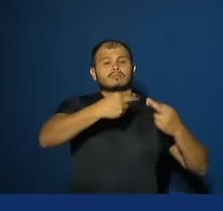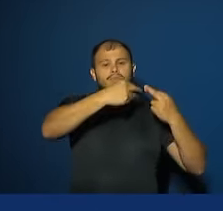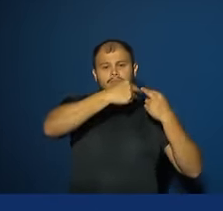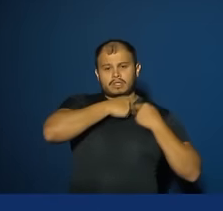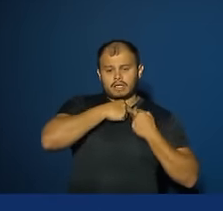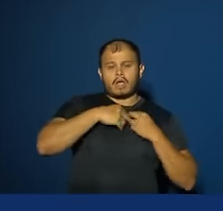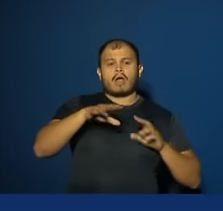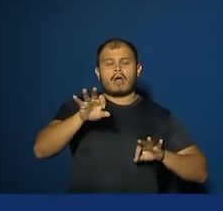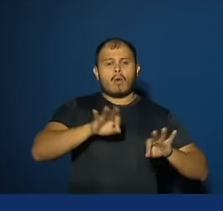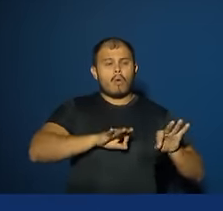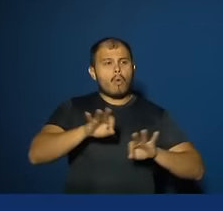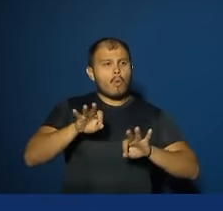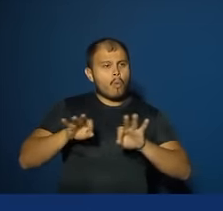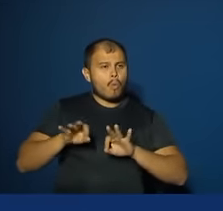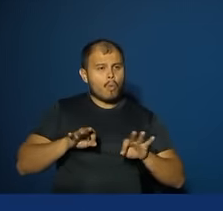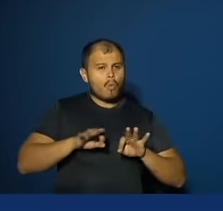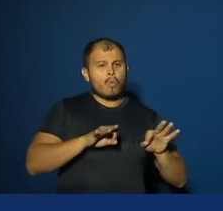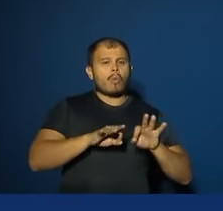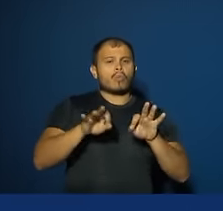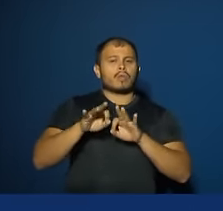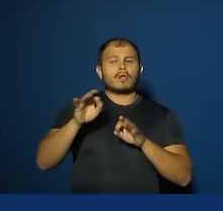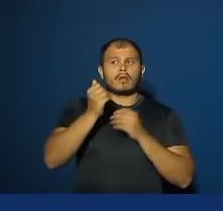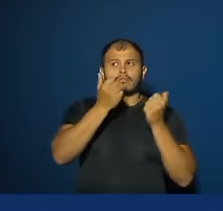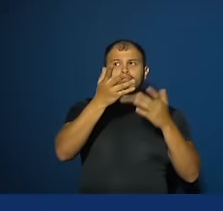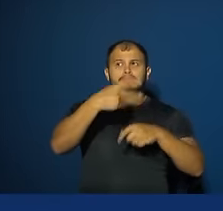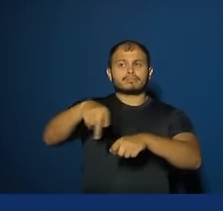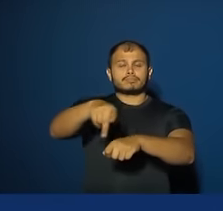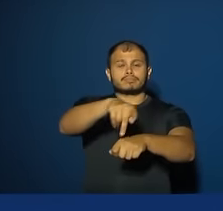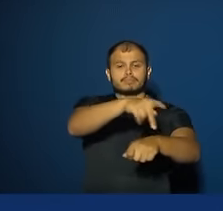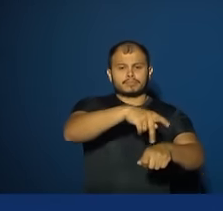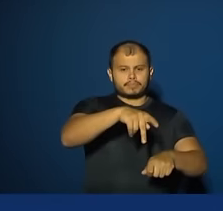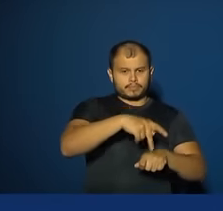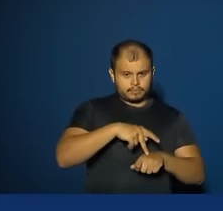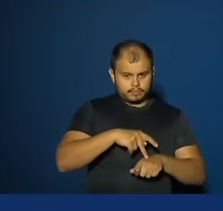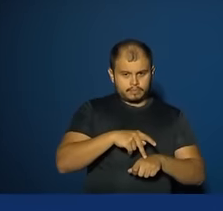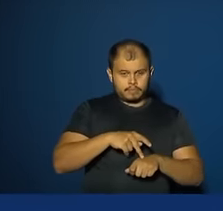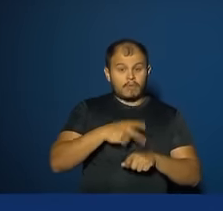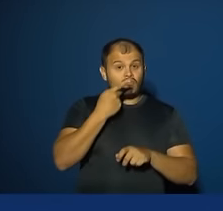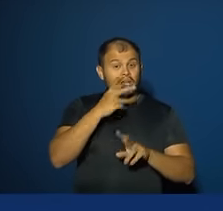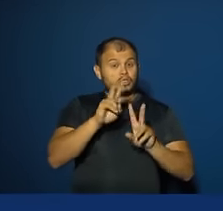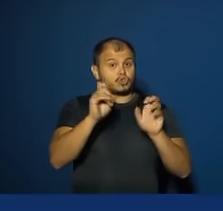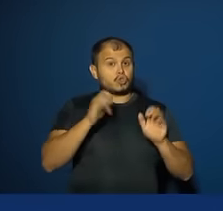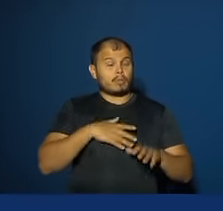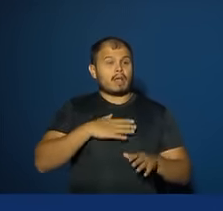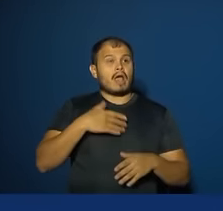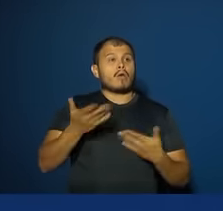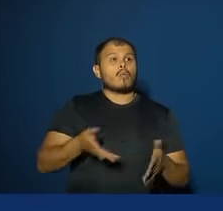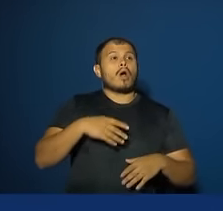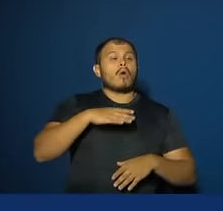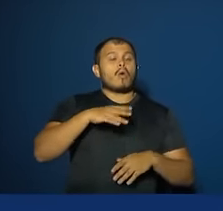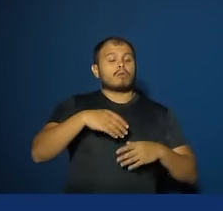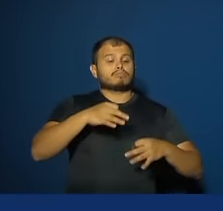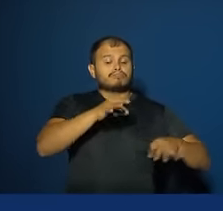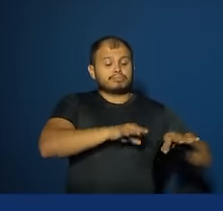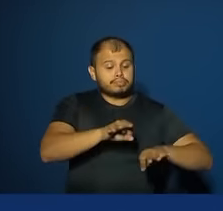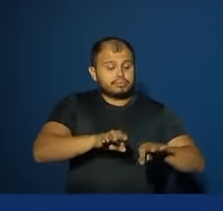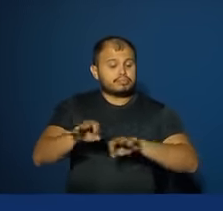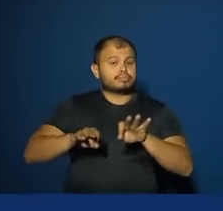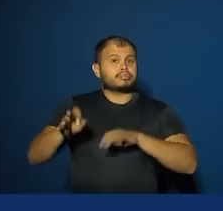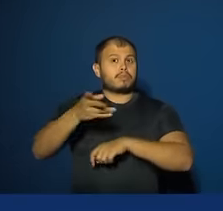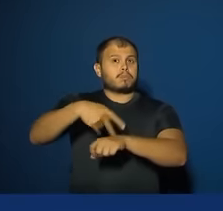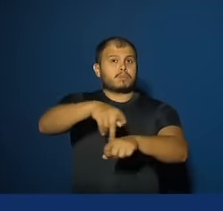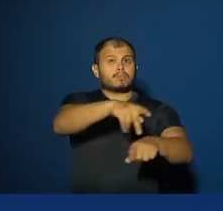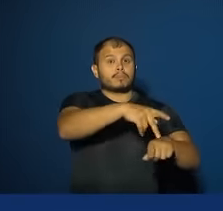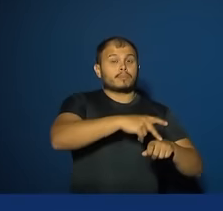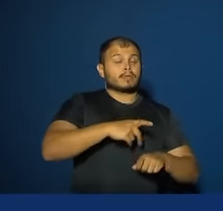ordem internacional mais abrangentes e eu estou falando da contestação da ordem Internacional pela